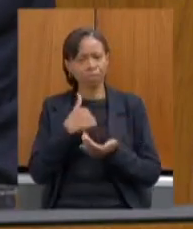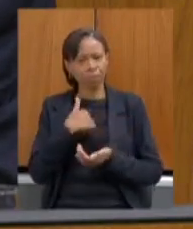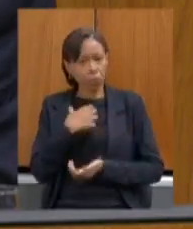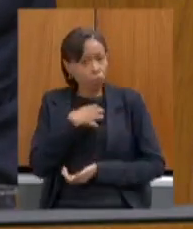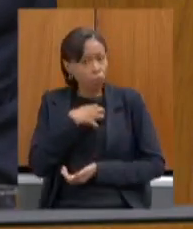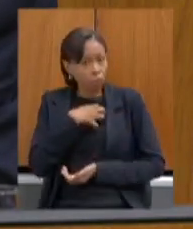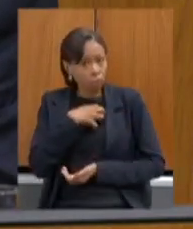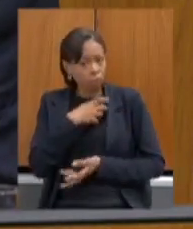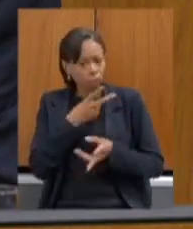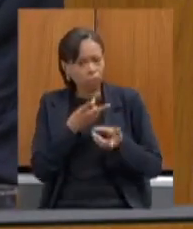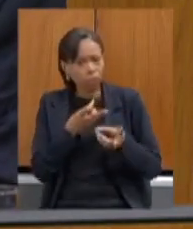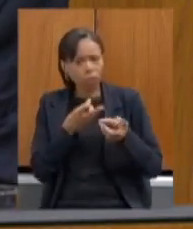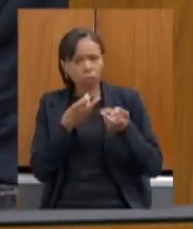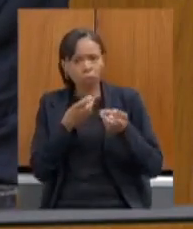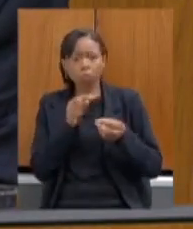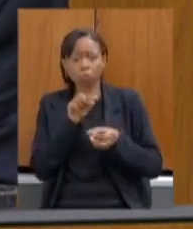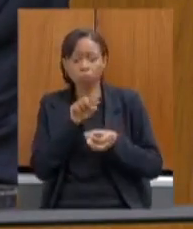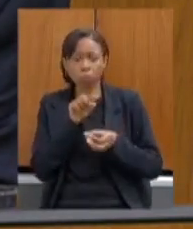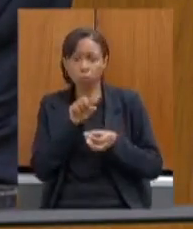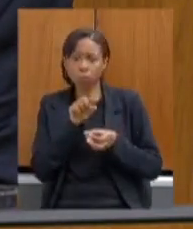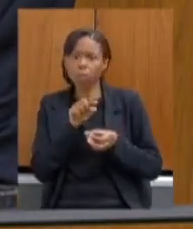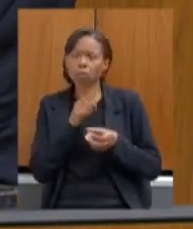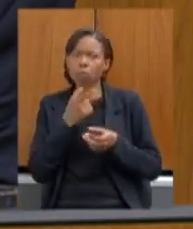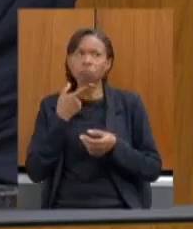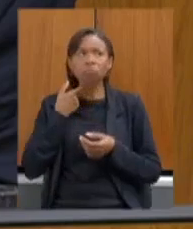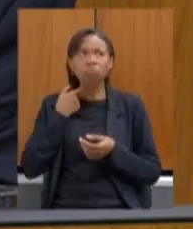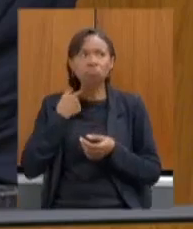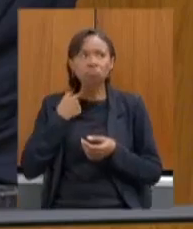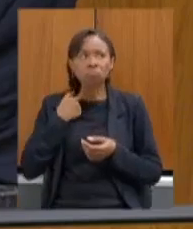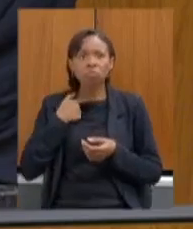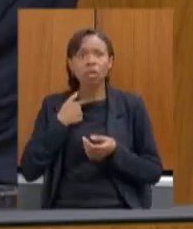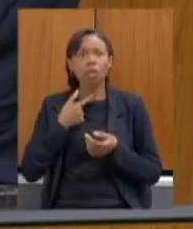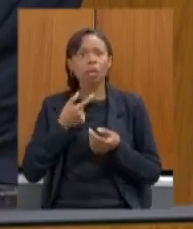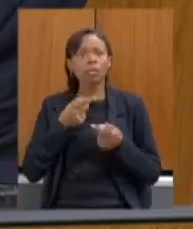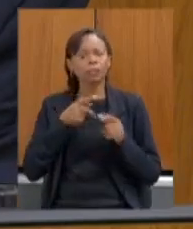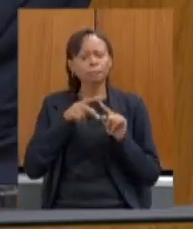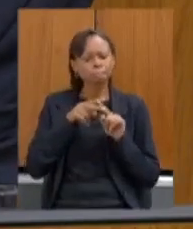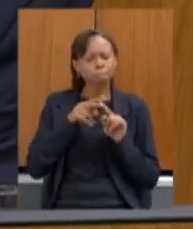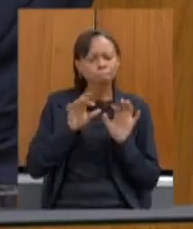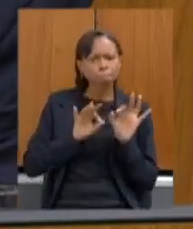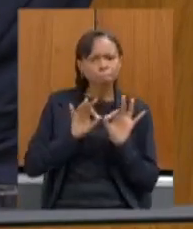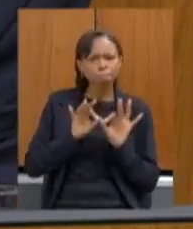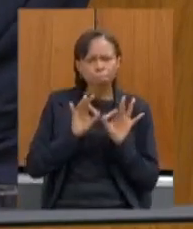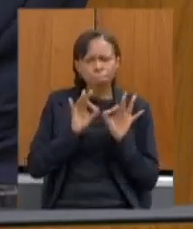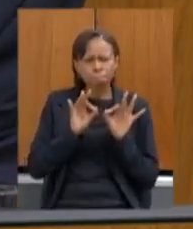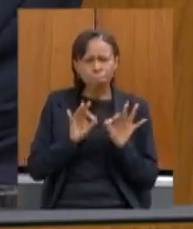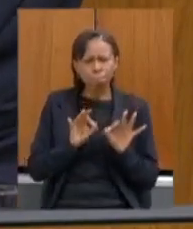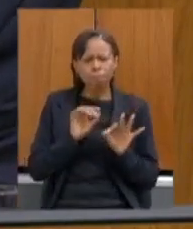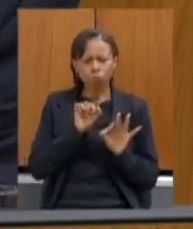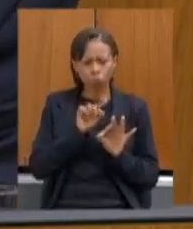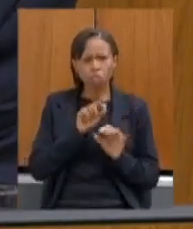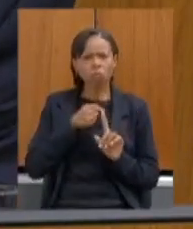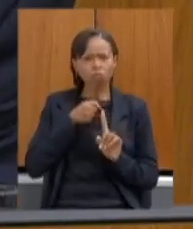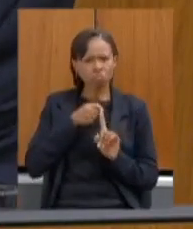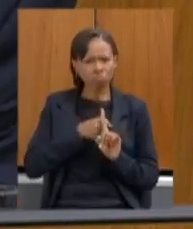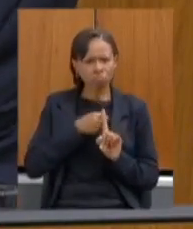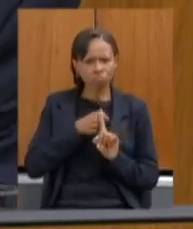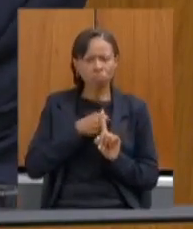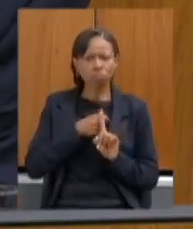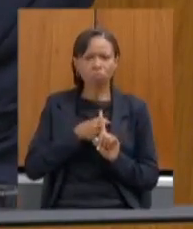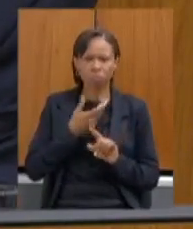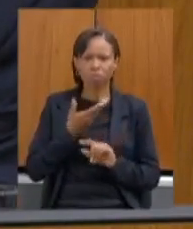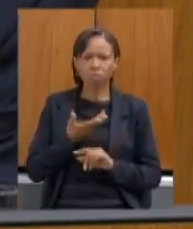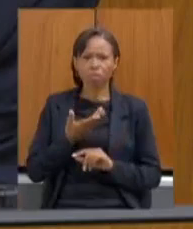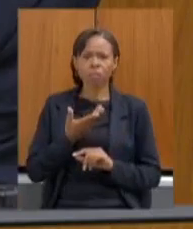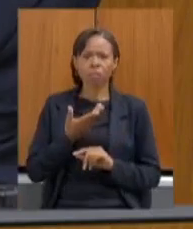você a vontade de acertar e tem lutado para isso, a facilidade